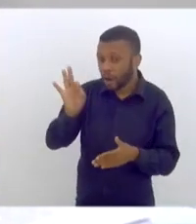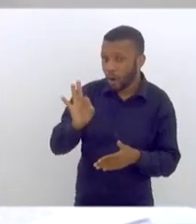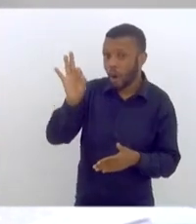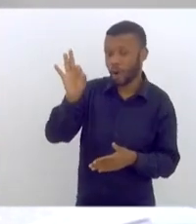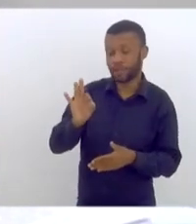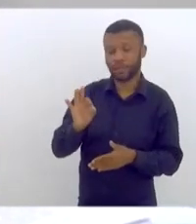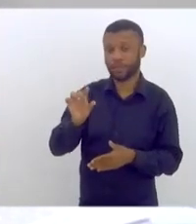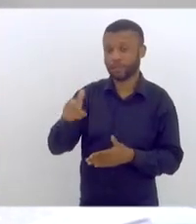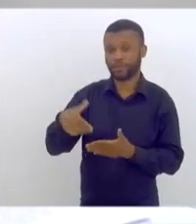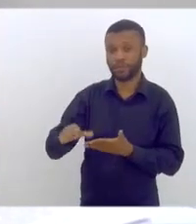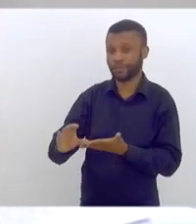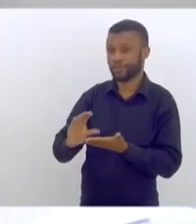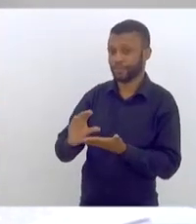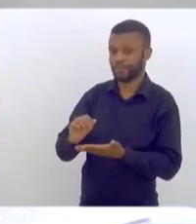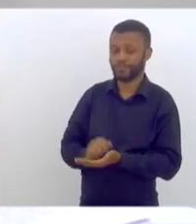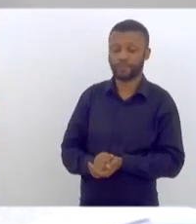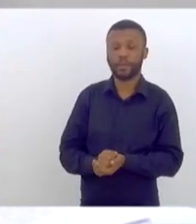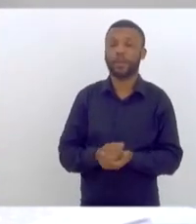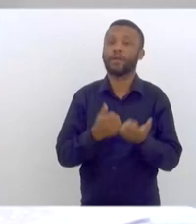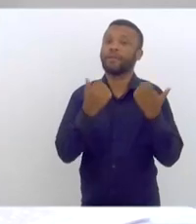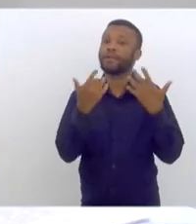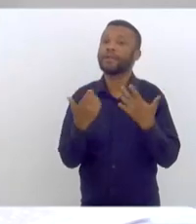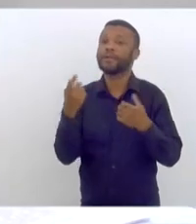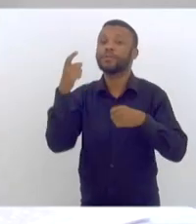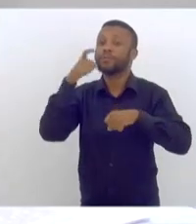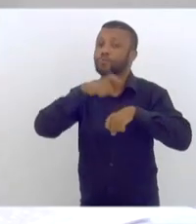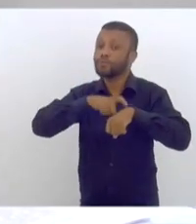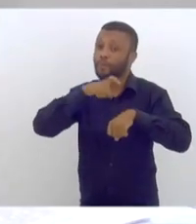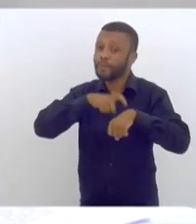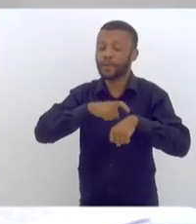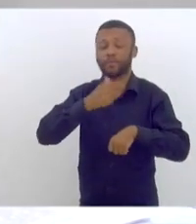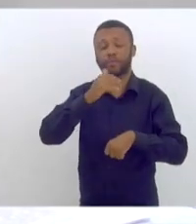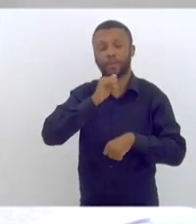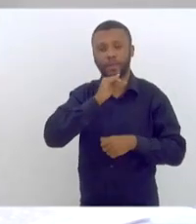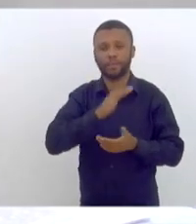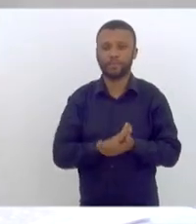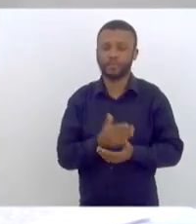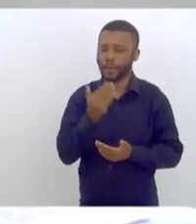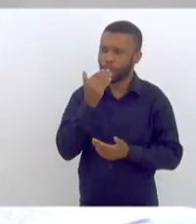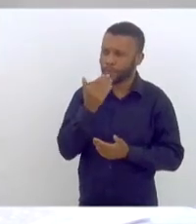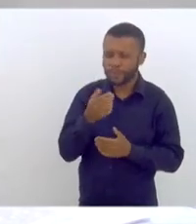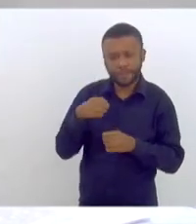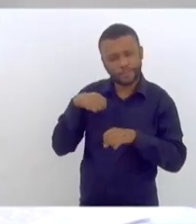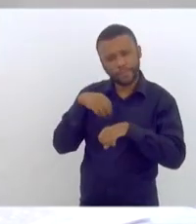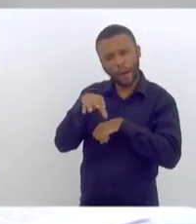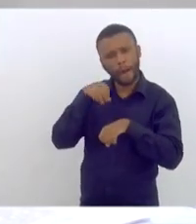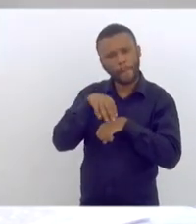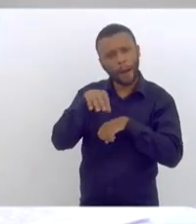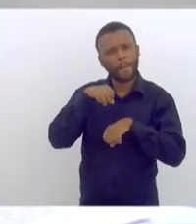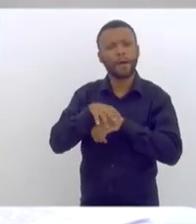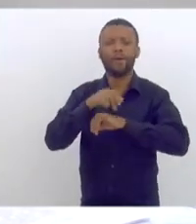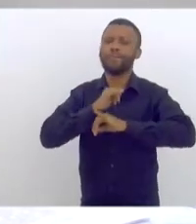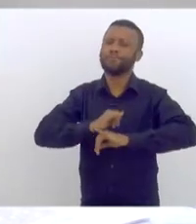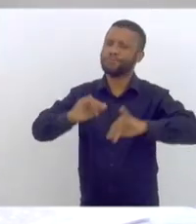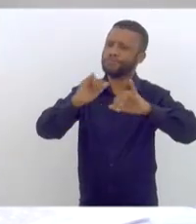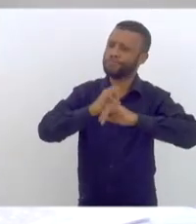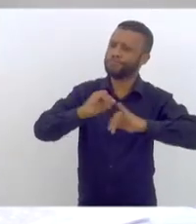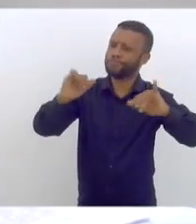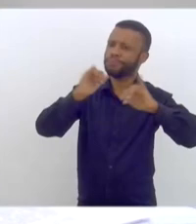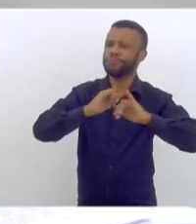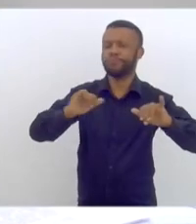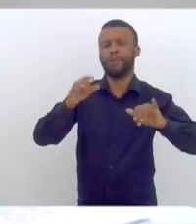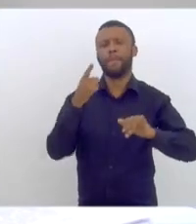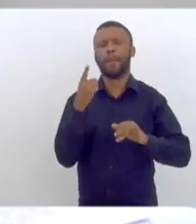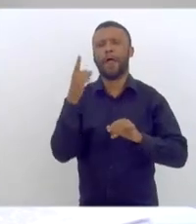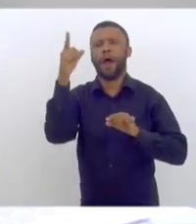eu falei quando chegou o volume de pedidos você divulgou uma vontade não só no